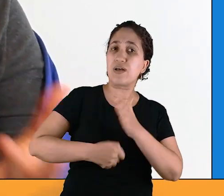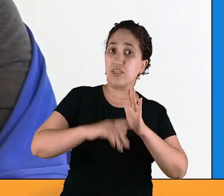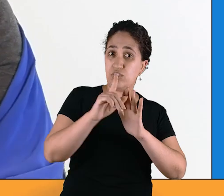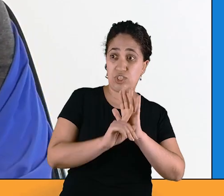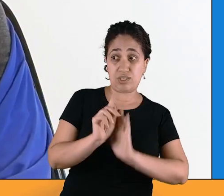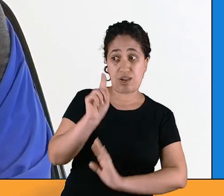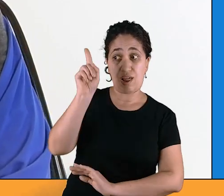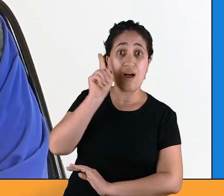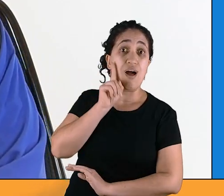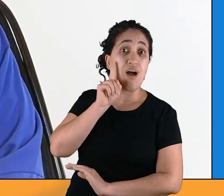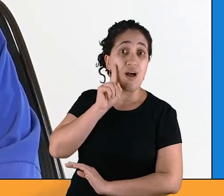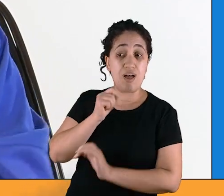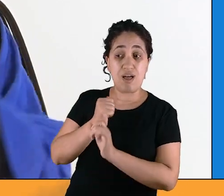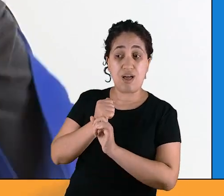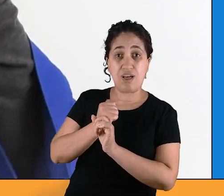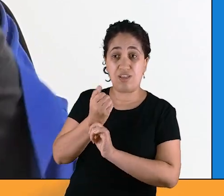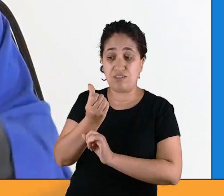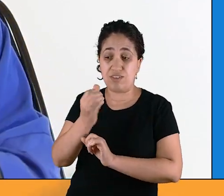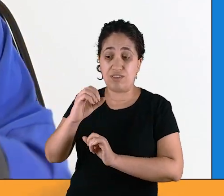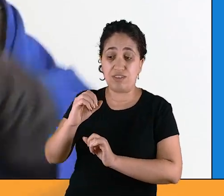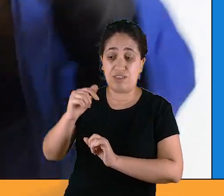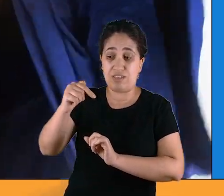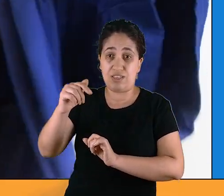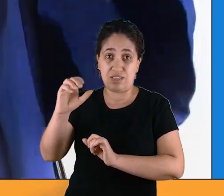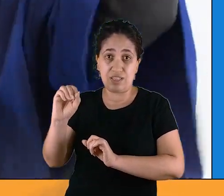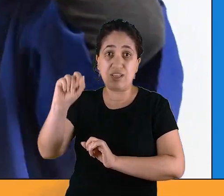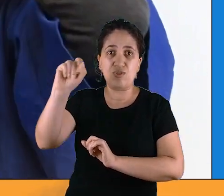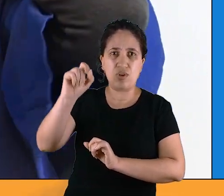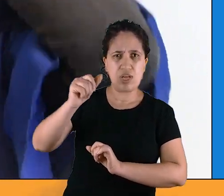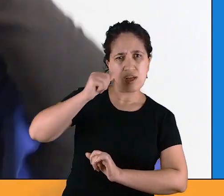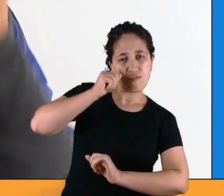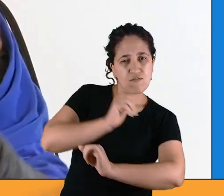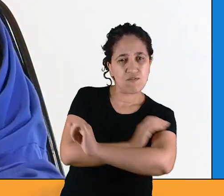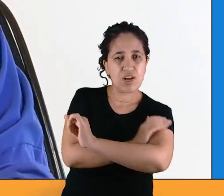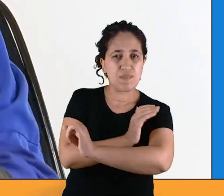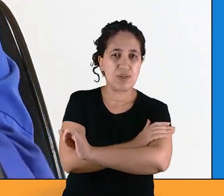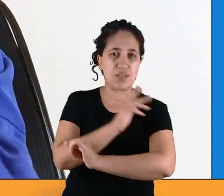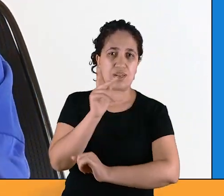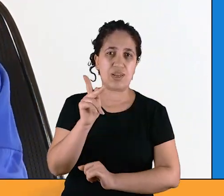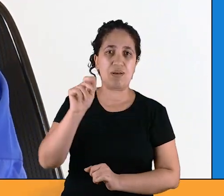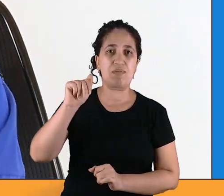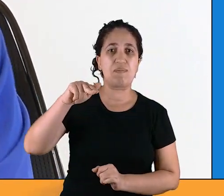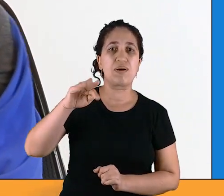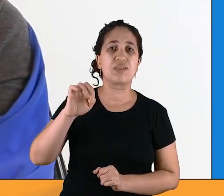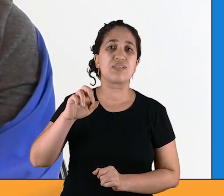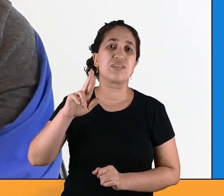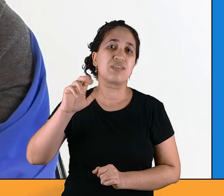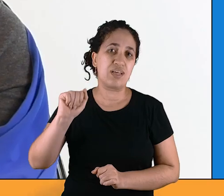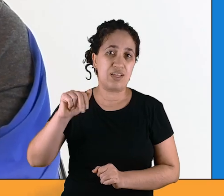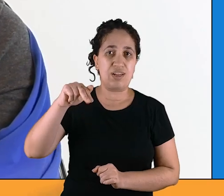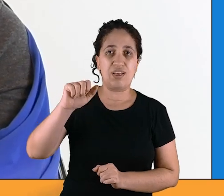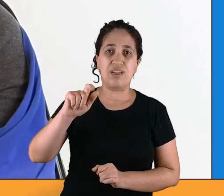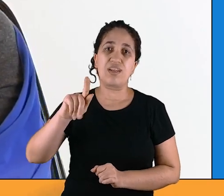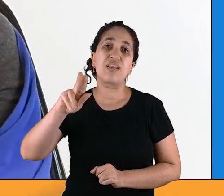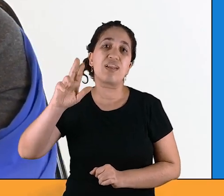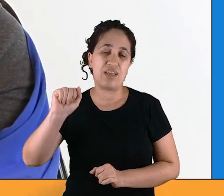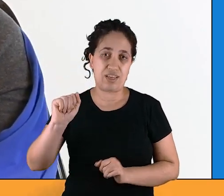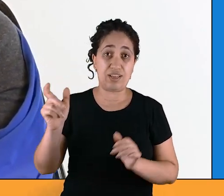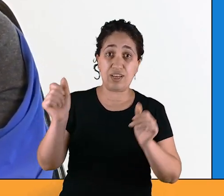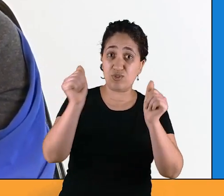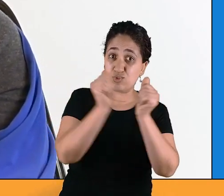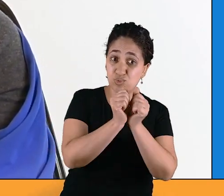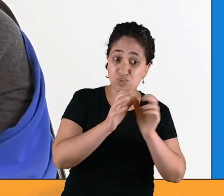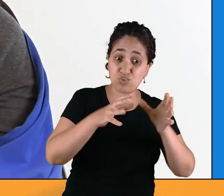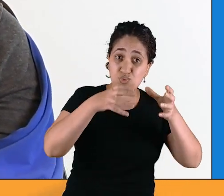Estados Unidos, nos anos 60 e 70, as feministas, os panteras negras, também tiveram manifestações junto com um grupo